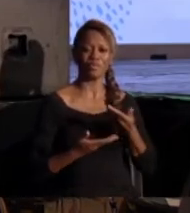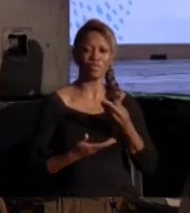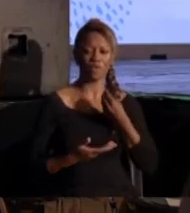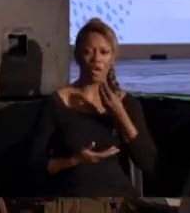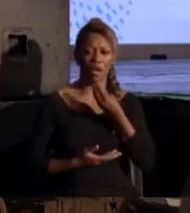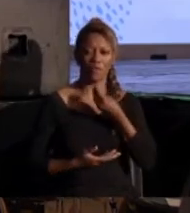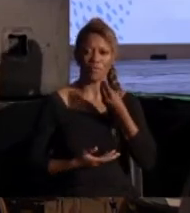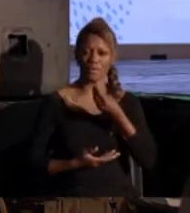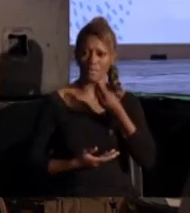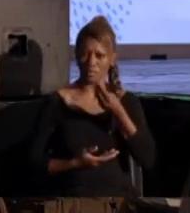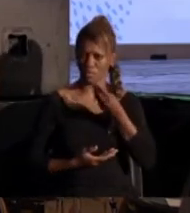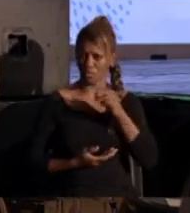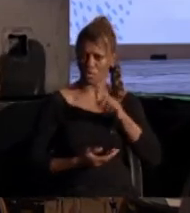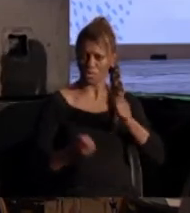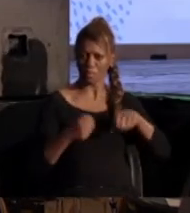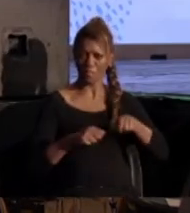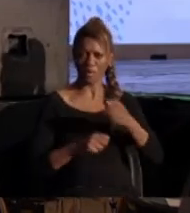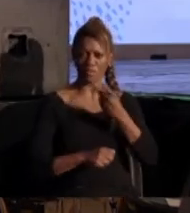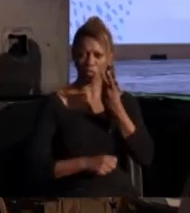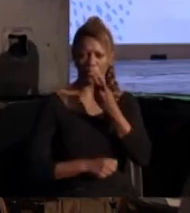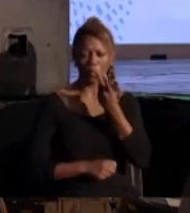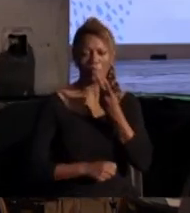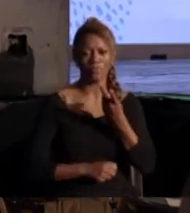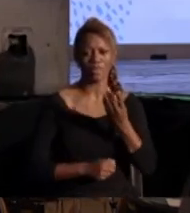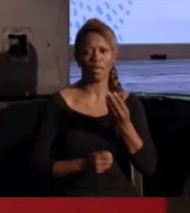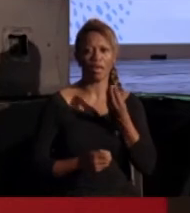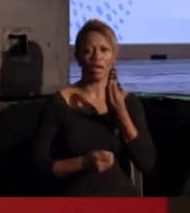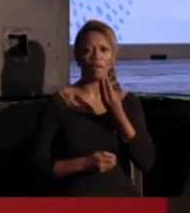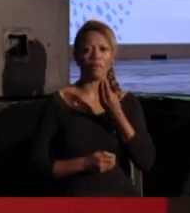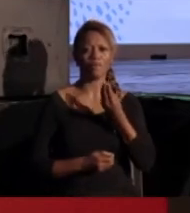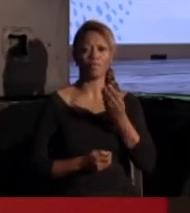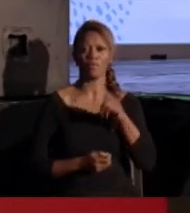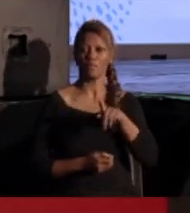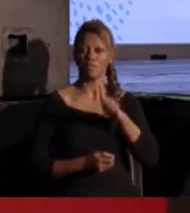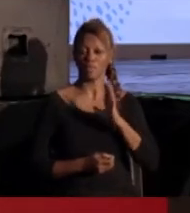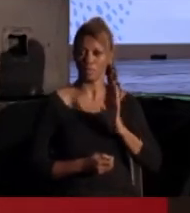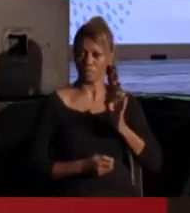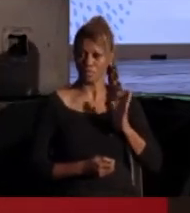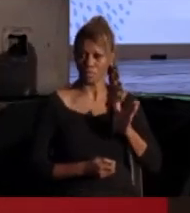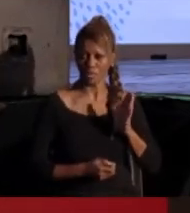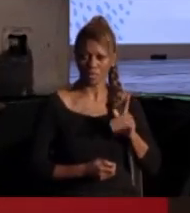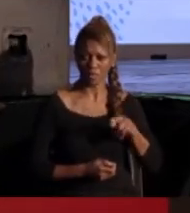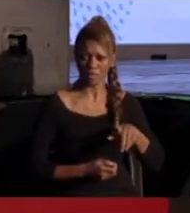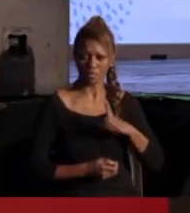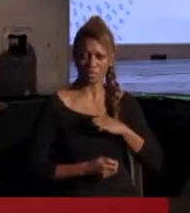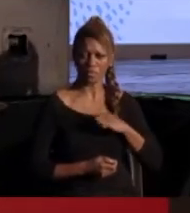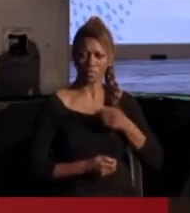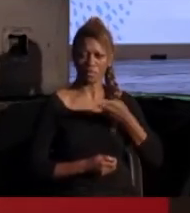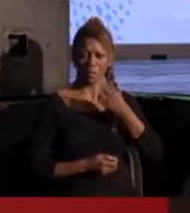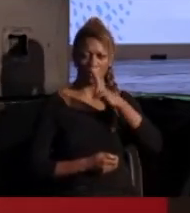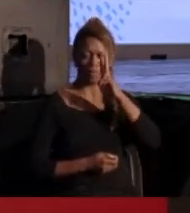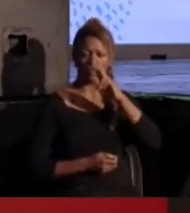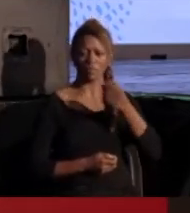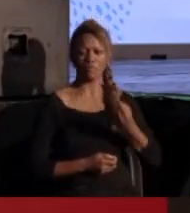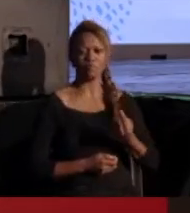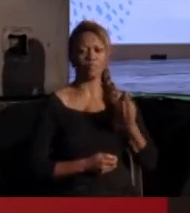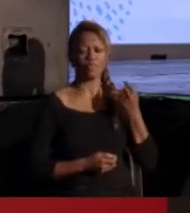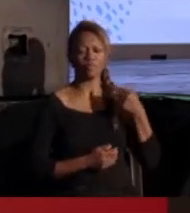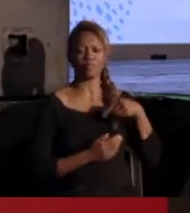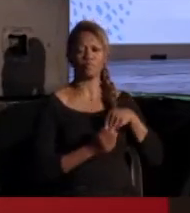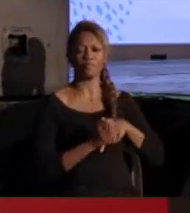coisas que você pode compor de outra maneira. Tal. Mas se você joga essa questão, que é uma questão tão mais íntima